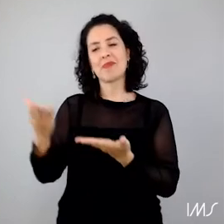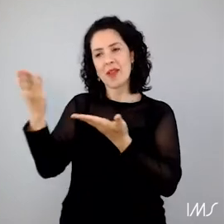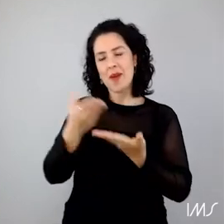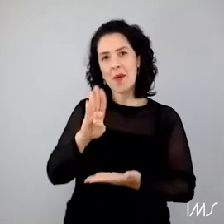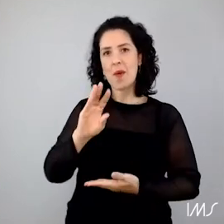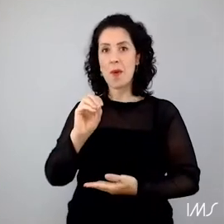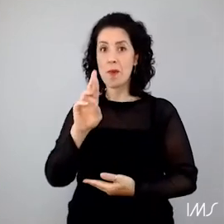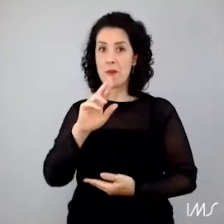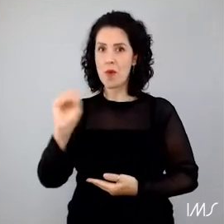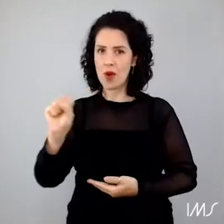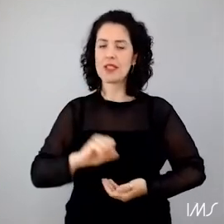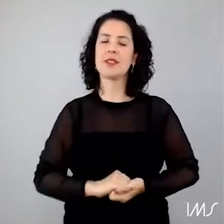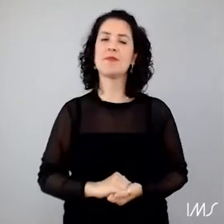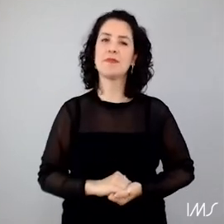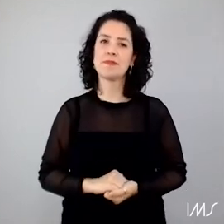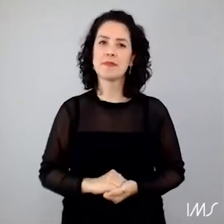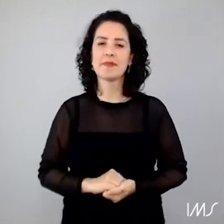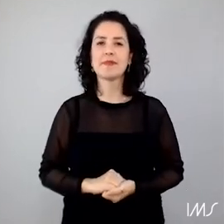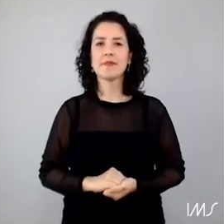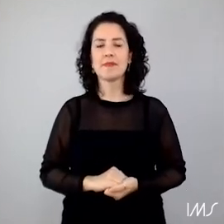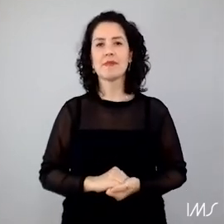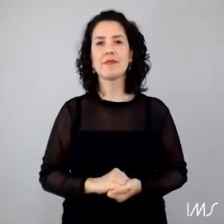palavra para o Boris Kossoy. Obrigada.